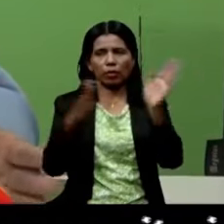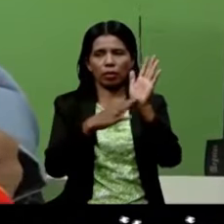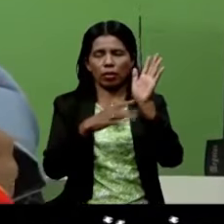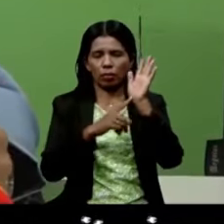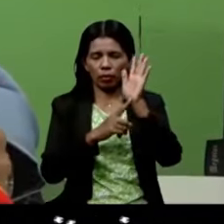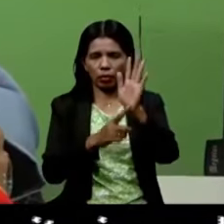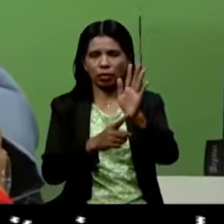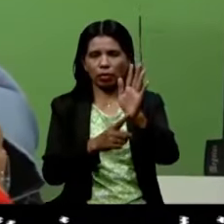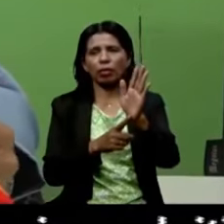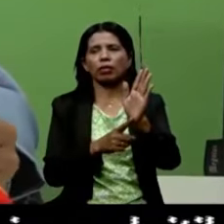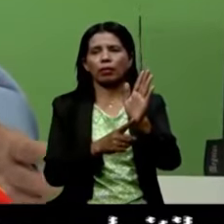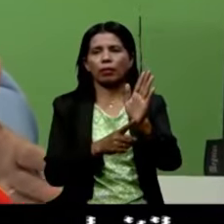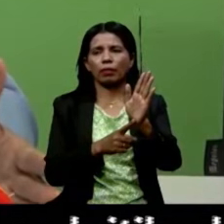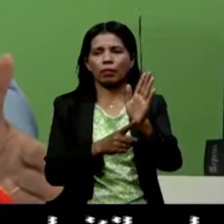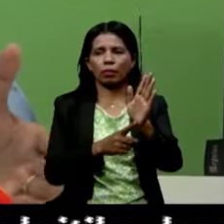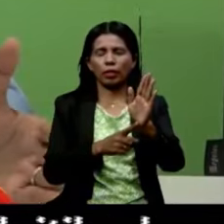ba,